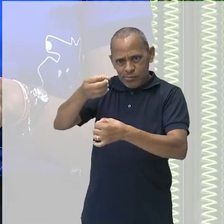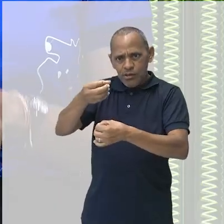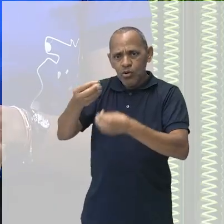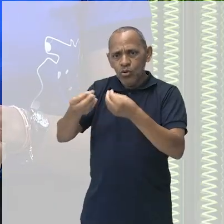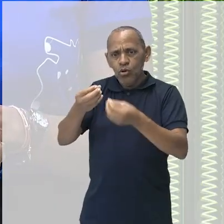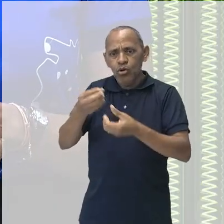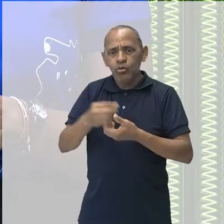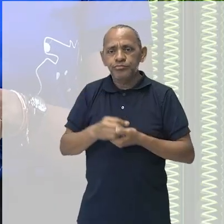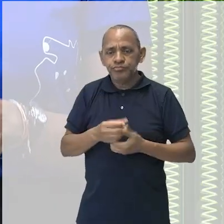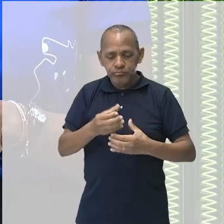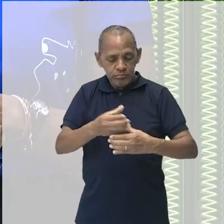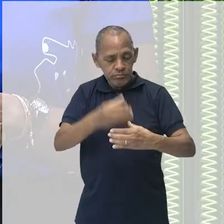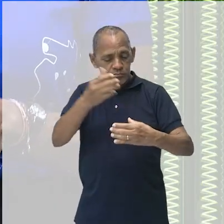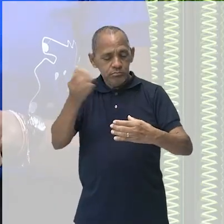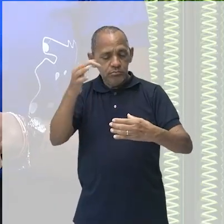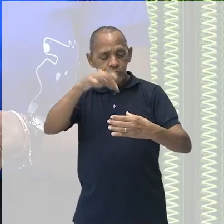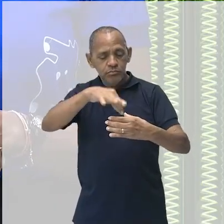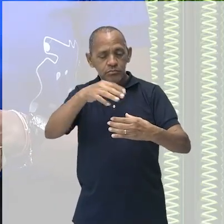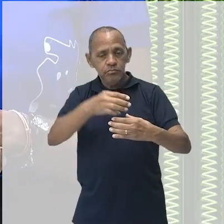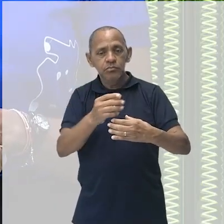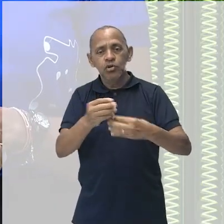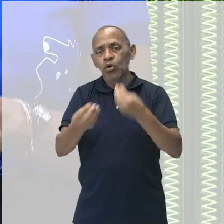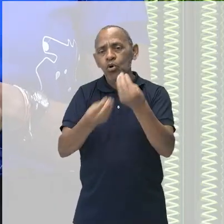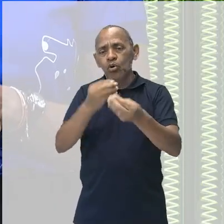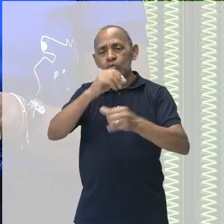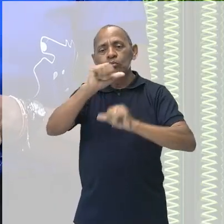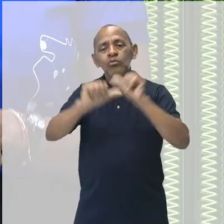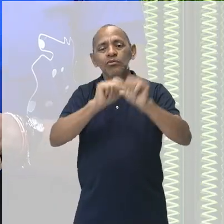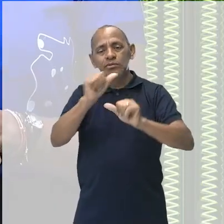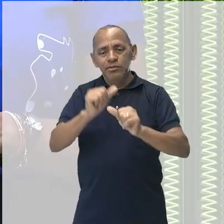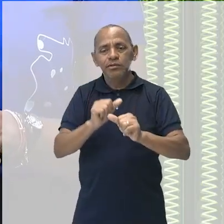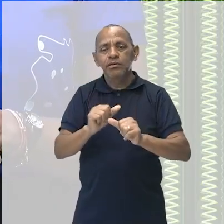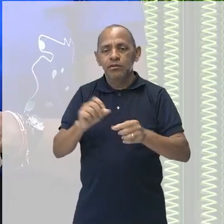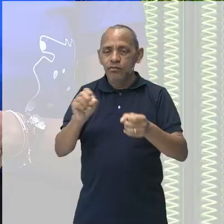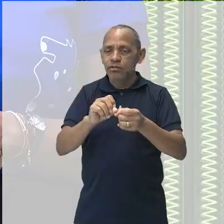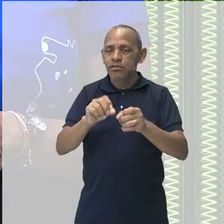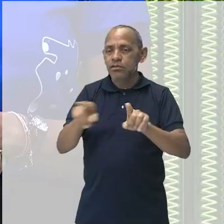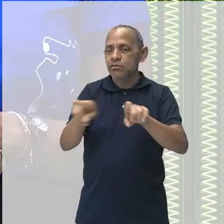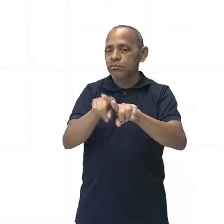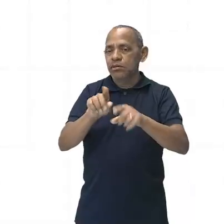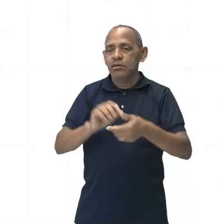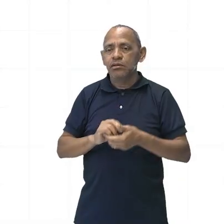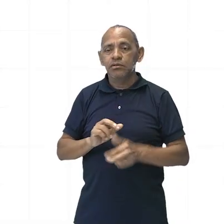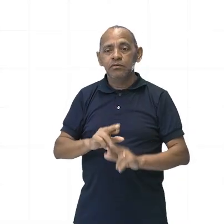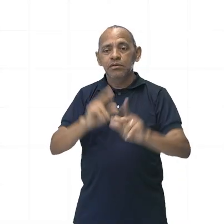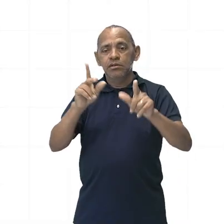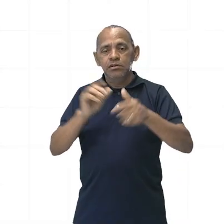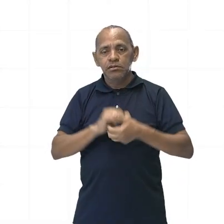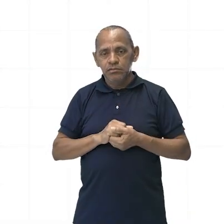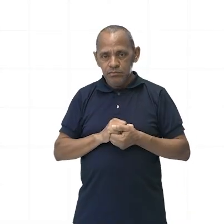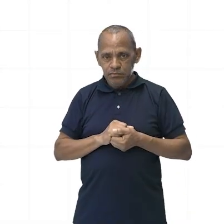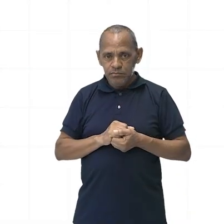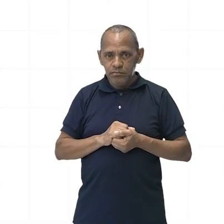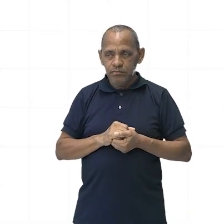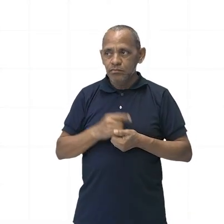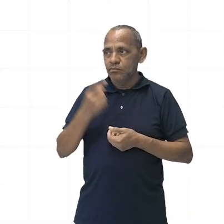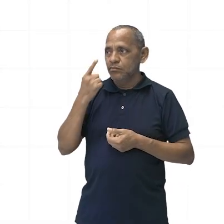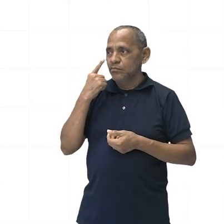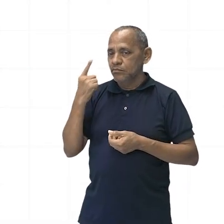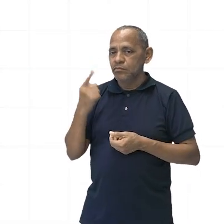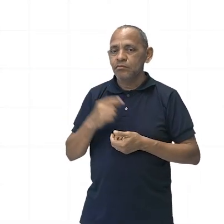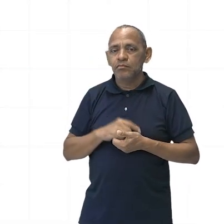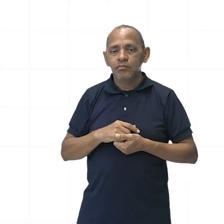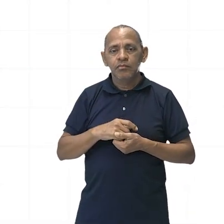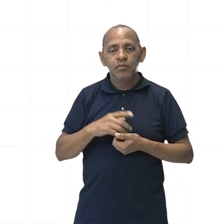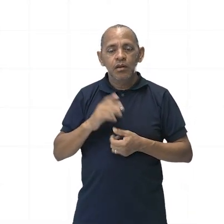isso para mudar e fazer a diferença nesse cenário no nosso ambiente? Vamos descobrir? Vejam, a gente vai fazer